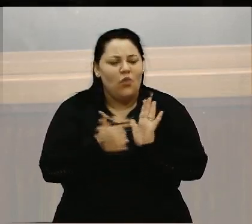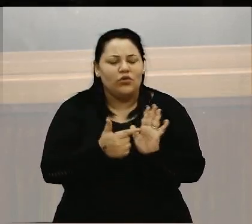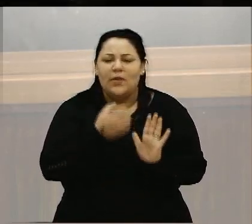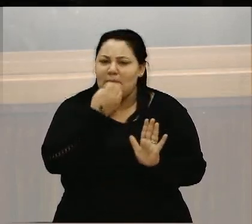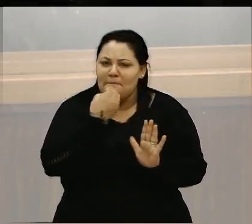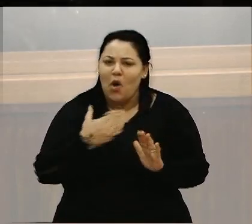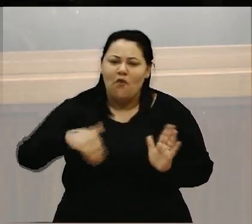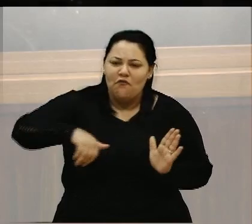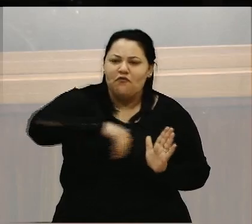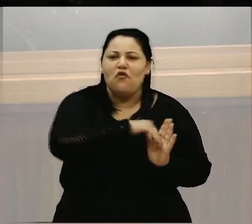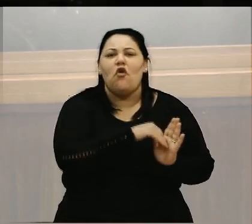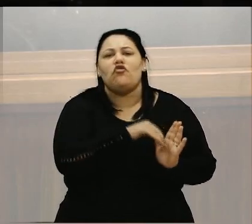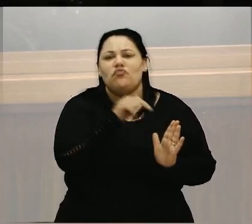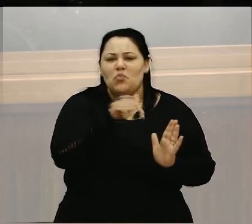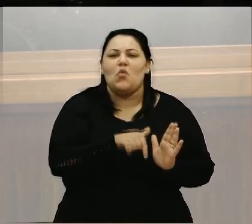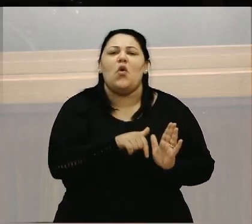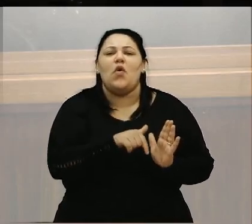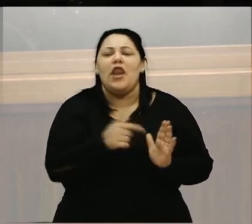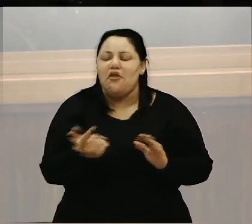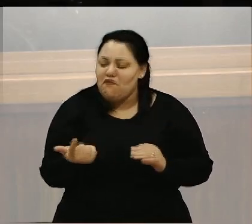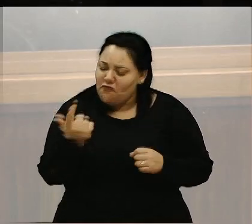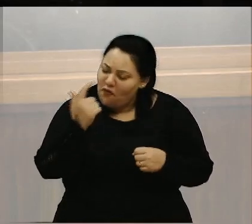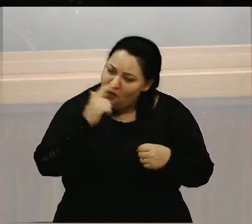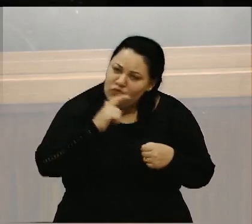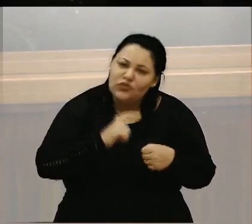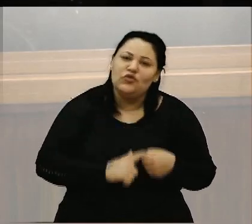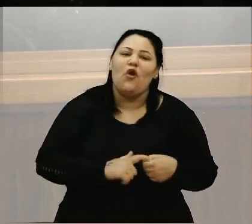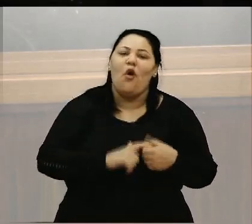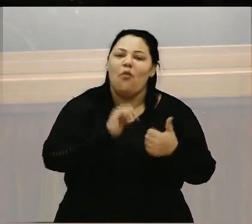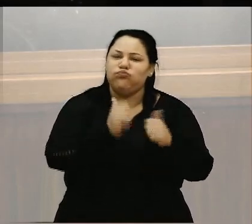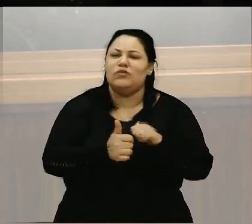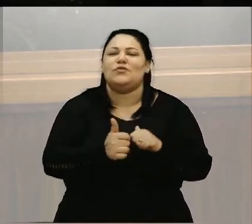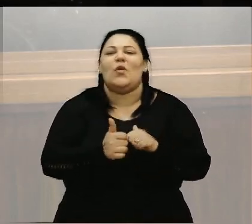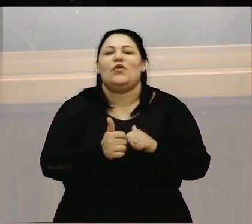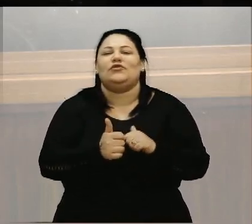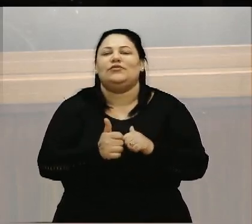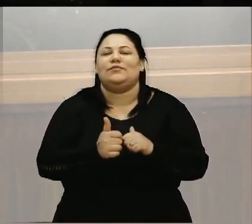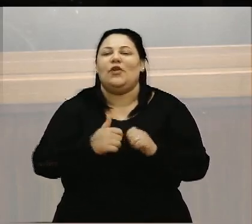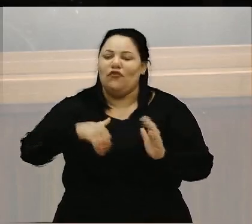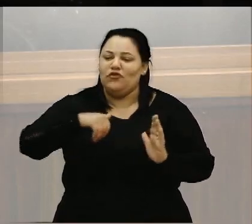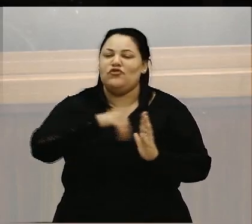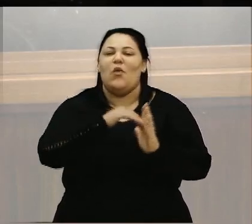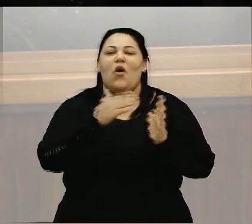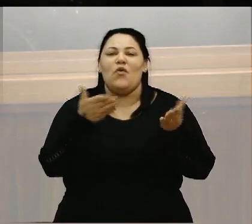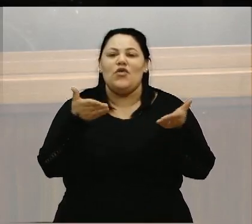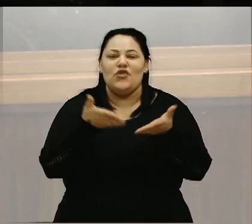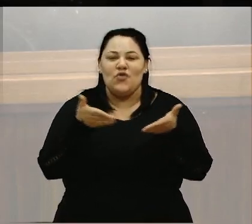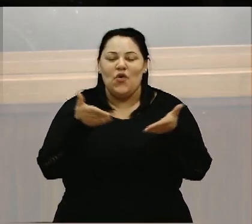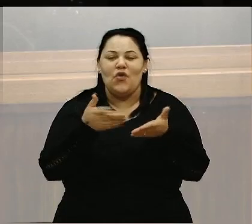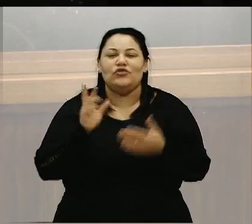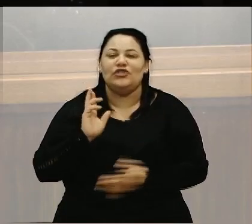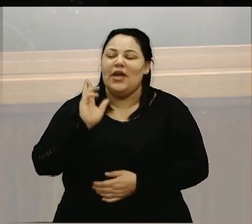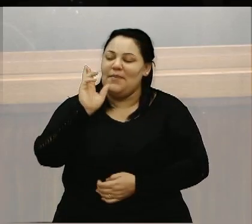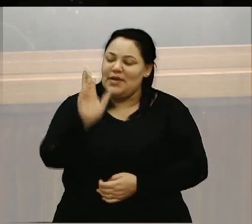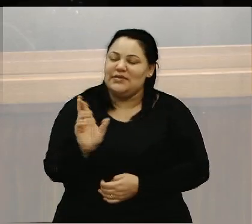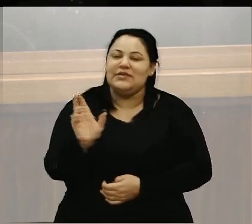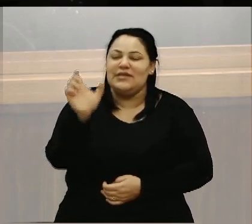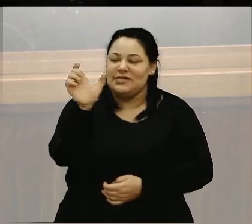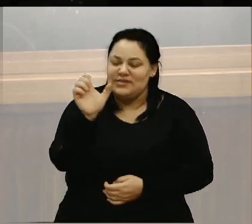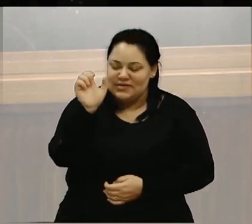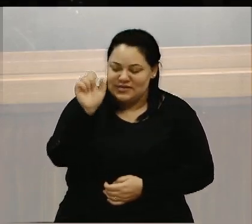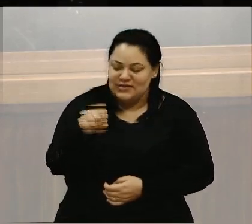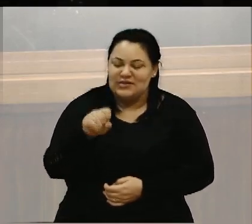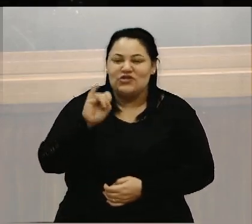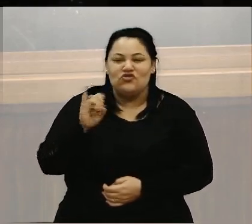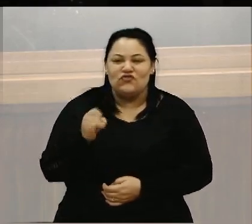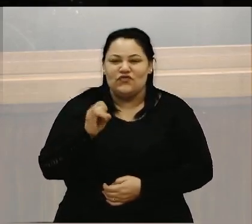futebol em campo, ele retornou aos gramados e hoje é um dos grandes representantes do Juventude, do